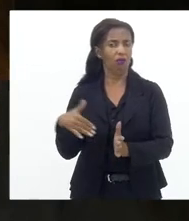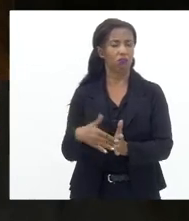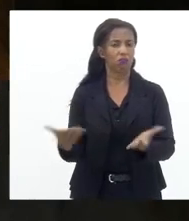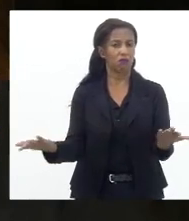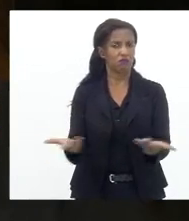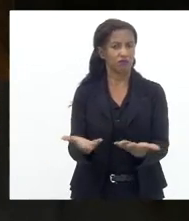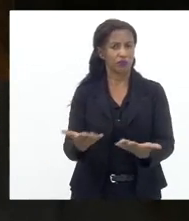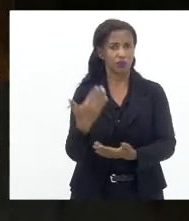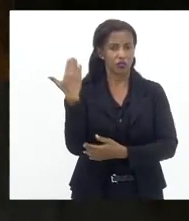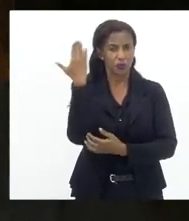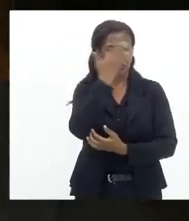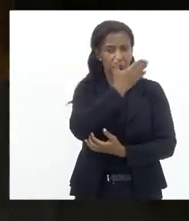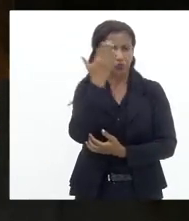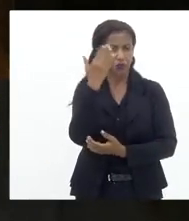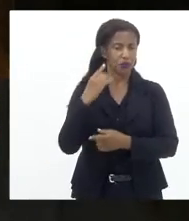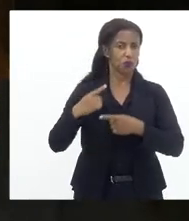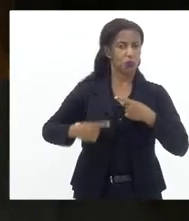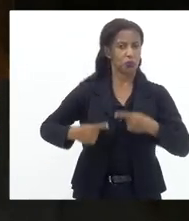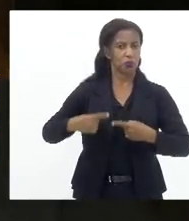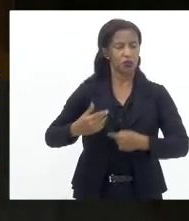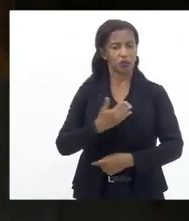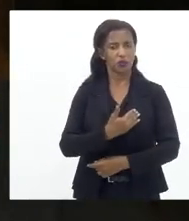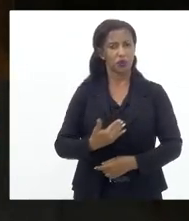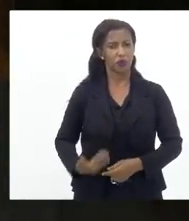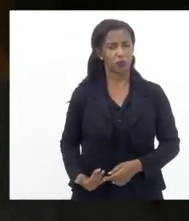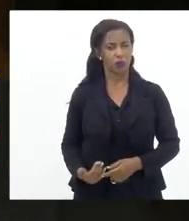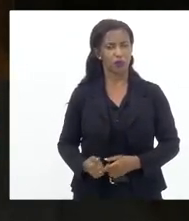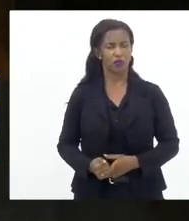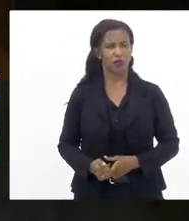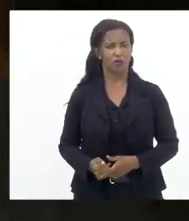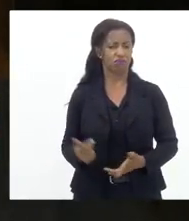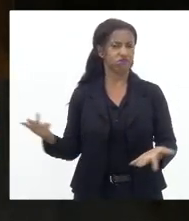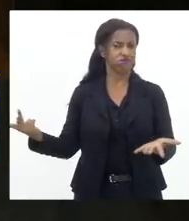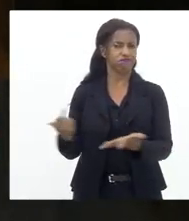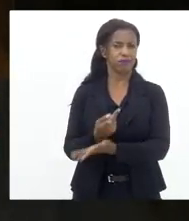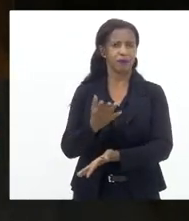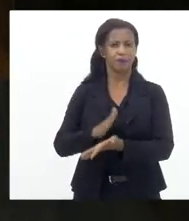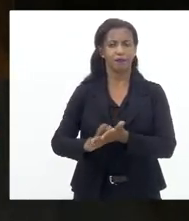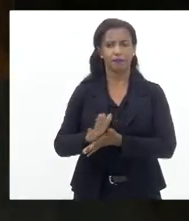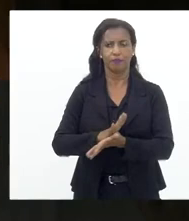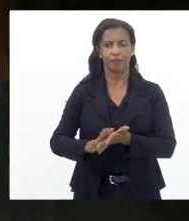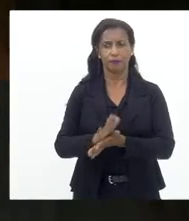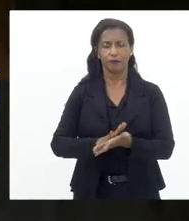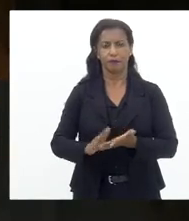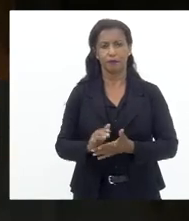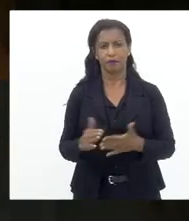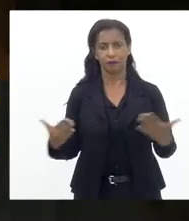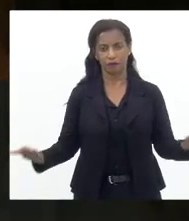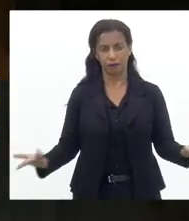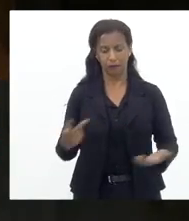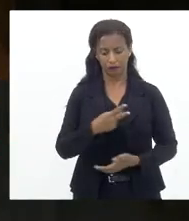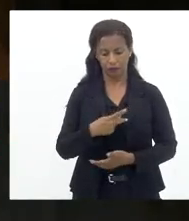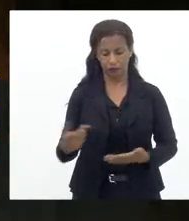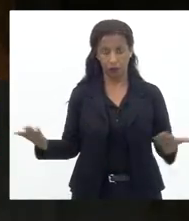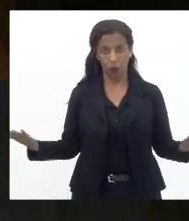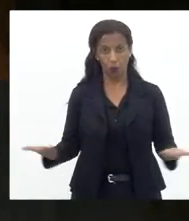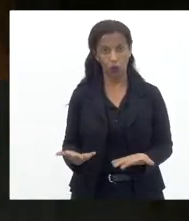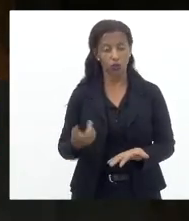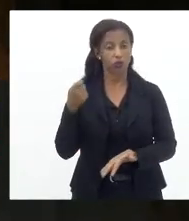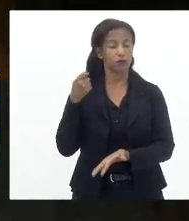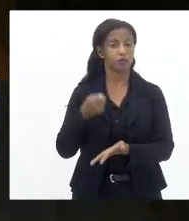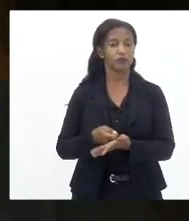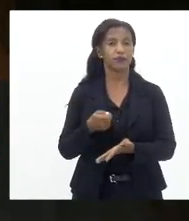agora a gente não viu a política pública se materializada então chora Presidente eu venho aqui hoje né